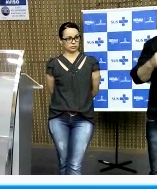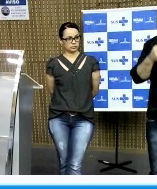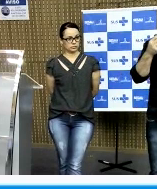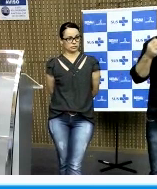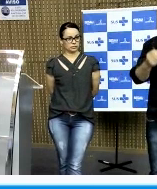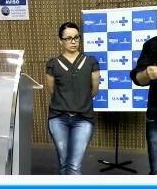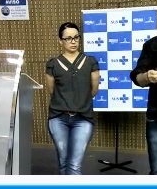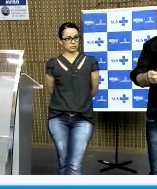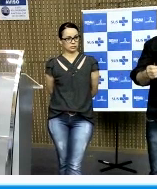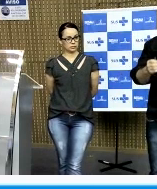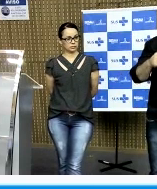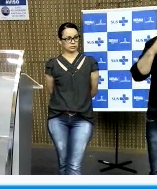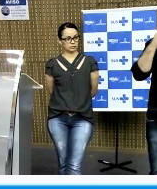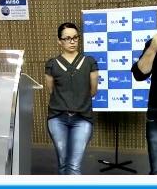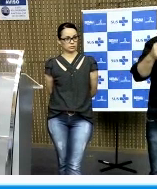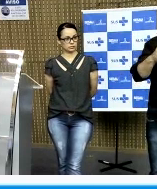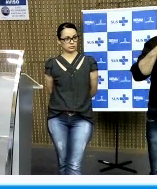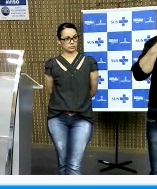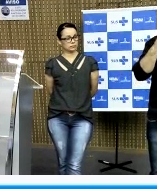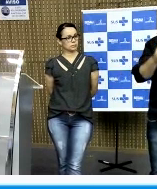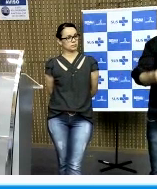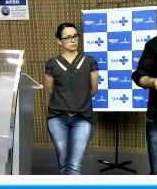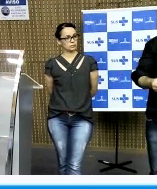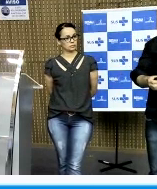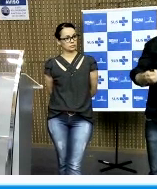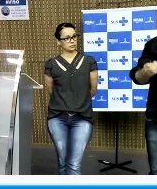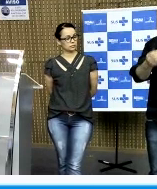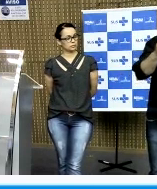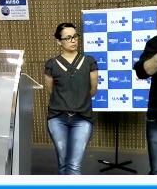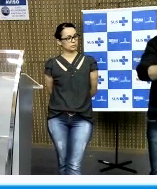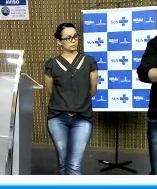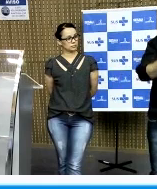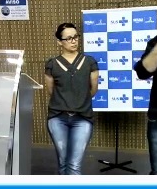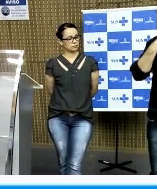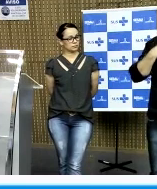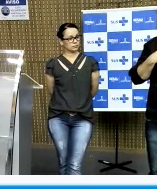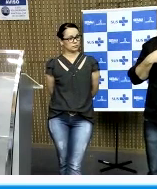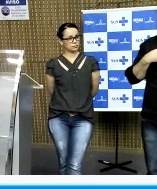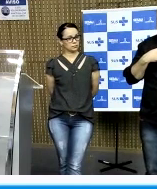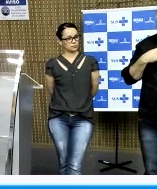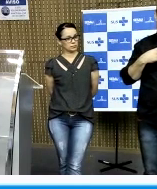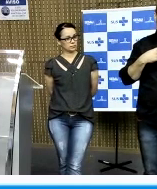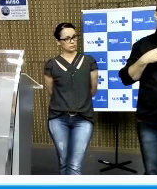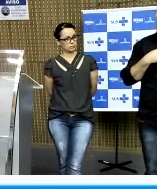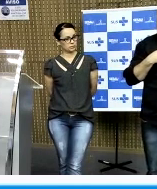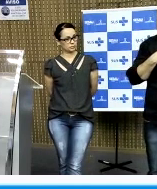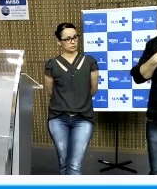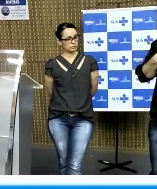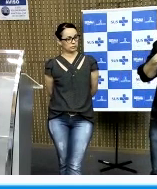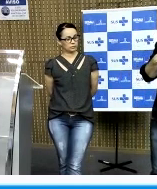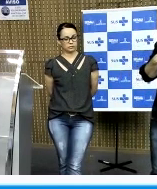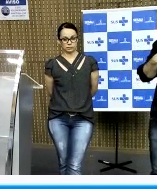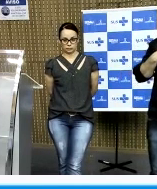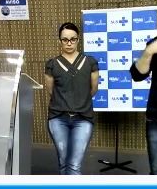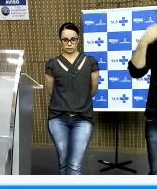de receitas, avaliação dos pés, o acesso à consulta médica e consulta de enfermagem, orientação nutricional dentro do que a enfermagem pode ajudar em relação ao tema